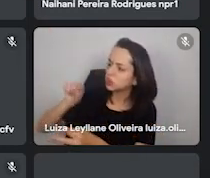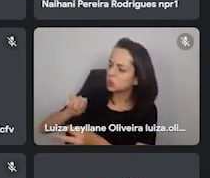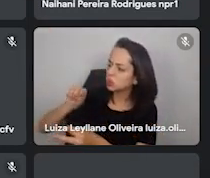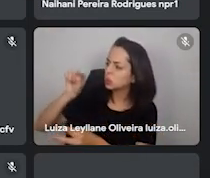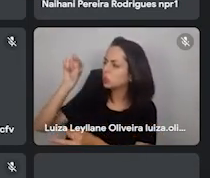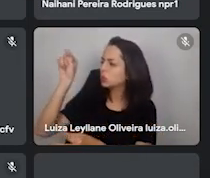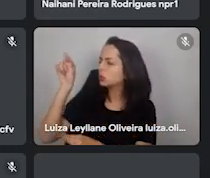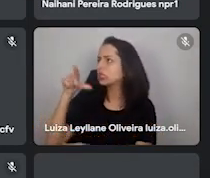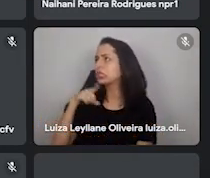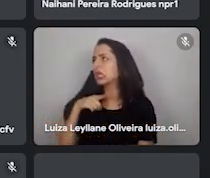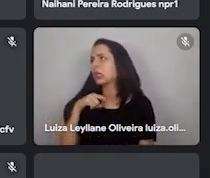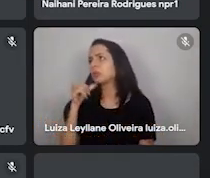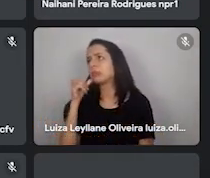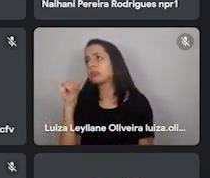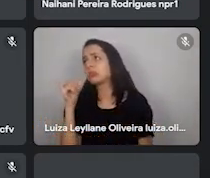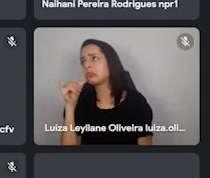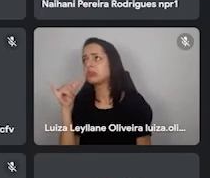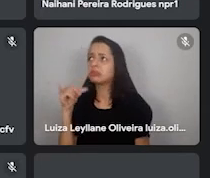Porque